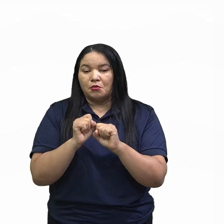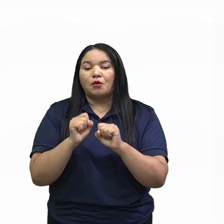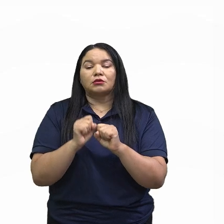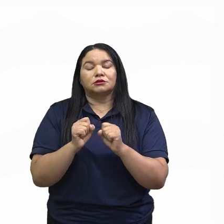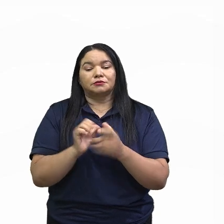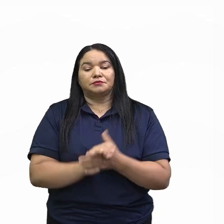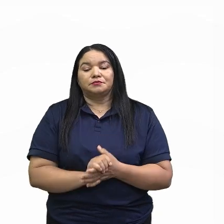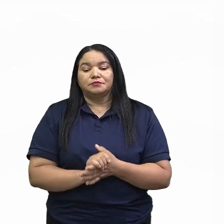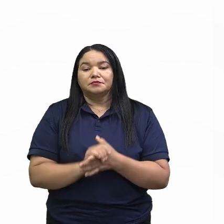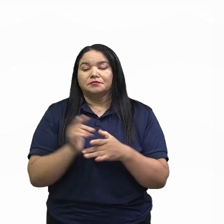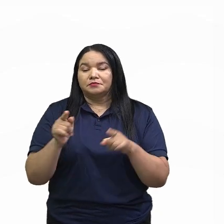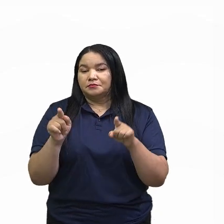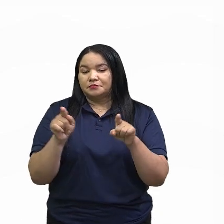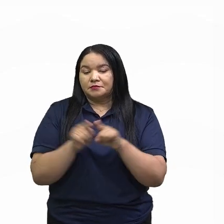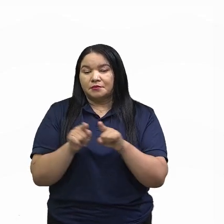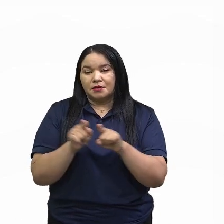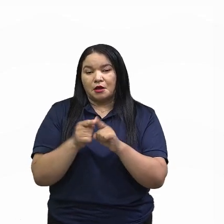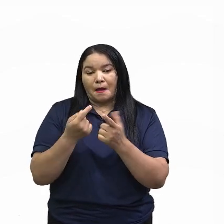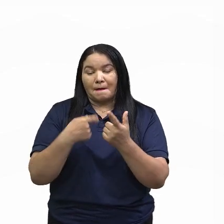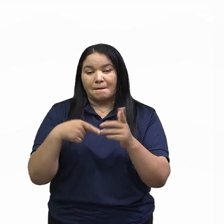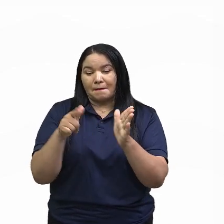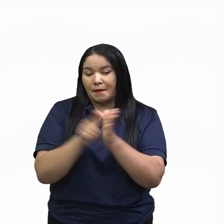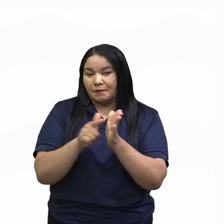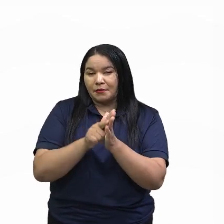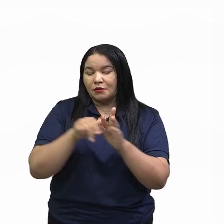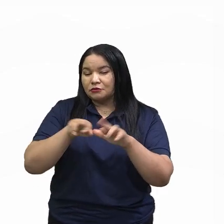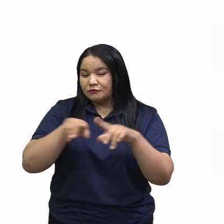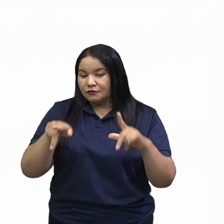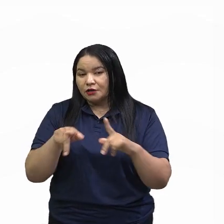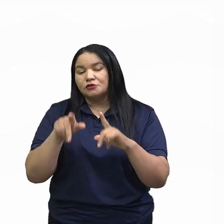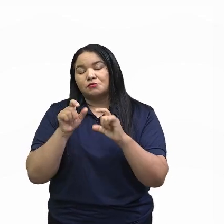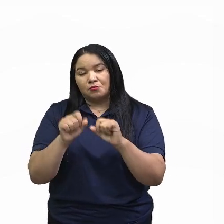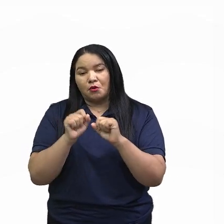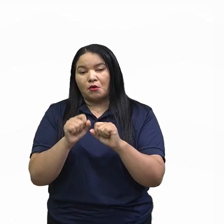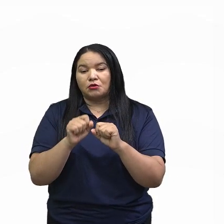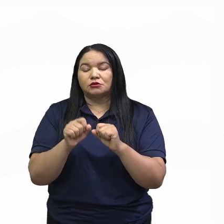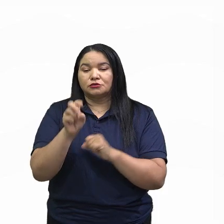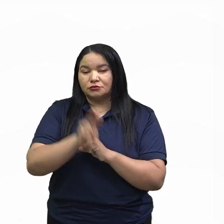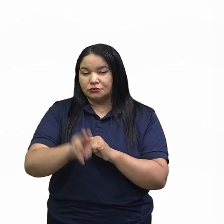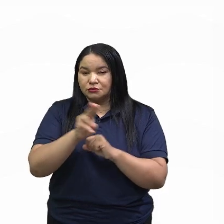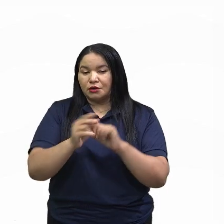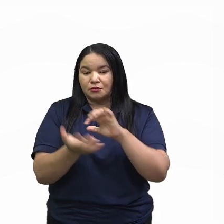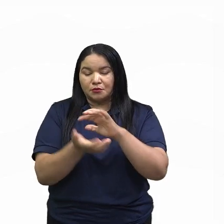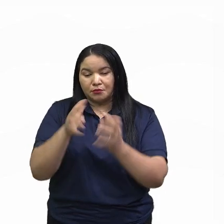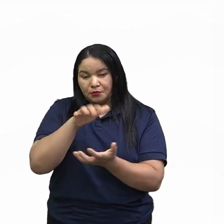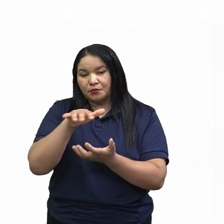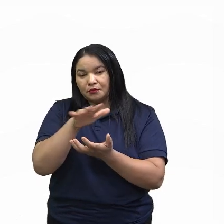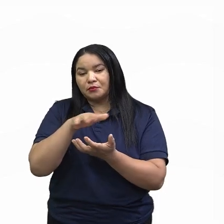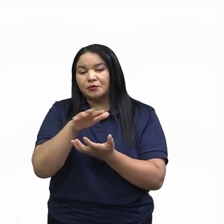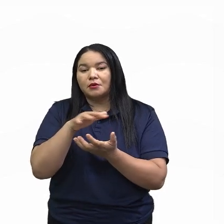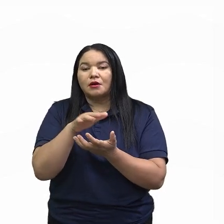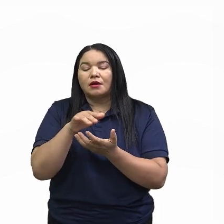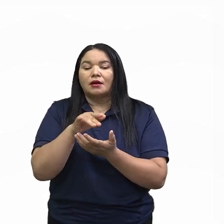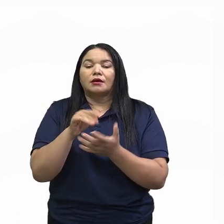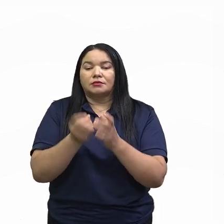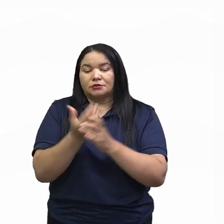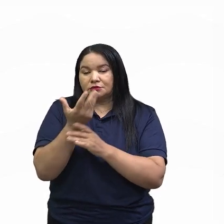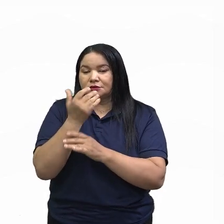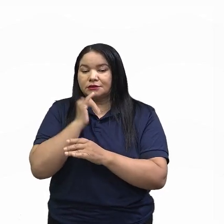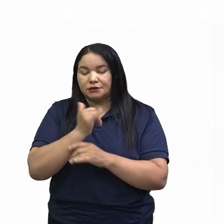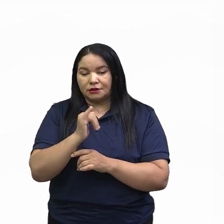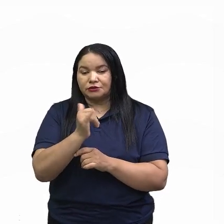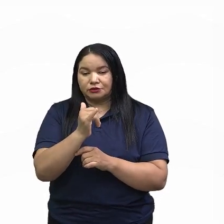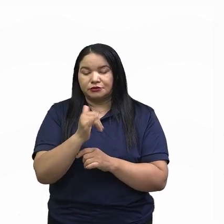o papel descartado pode ser utilizado, então, como biomassa para a produção energética, certo?